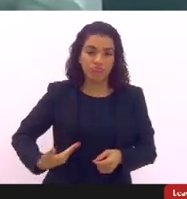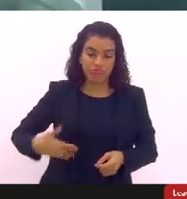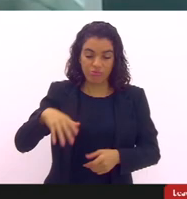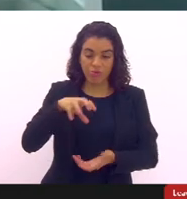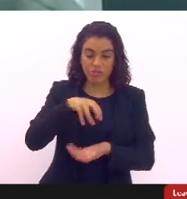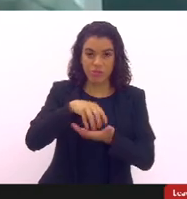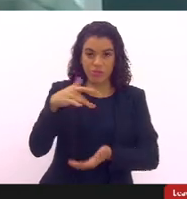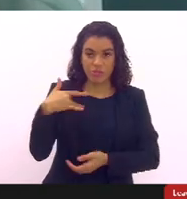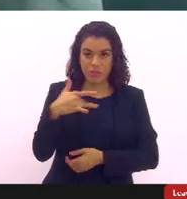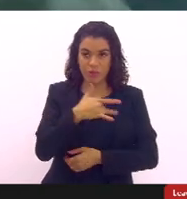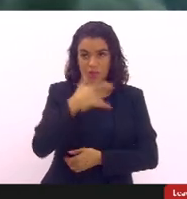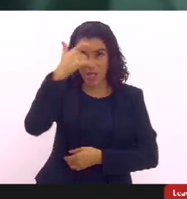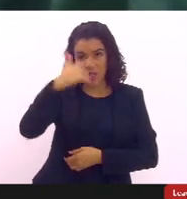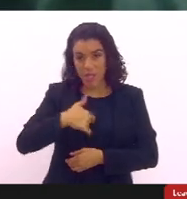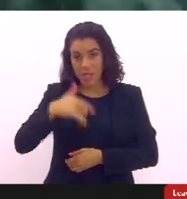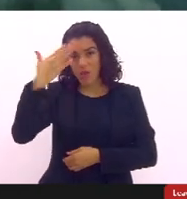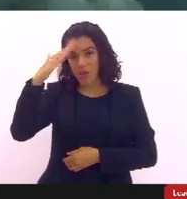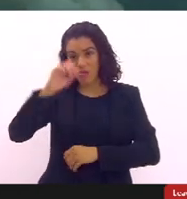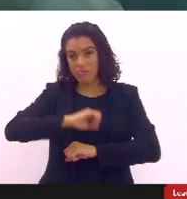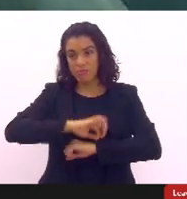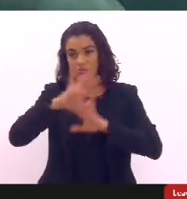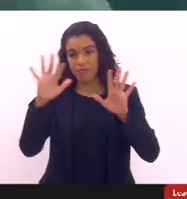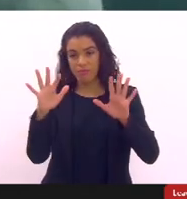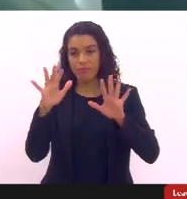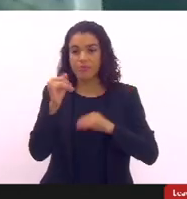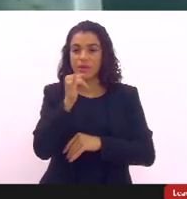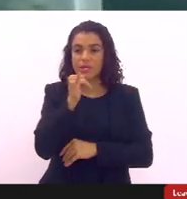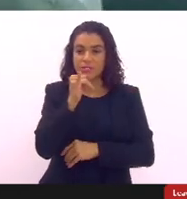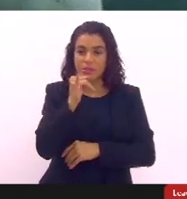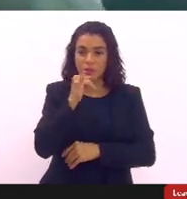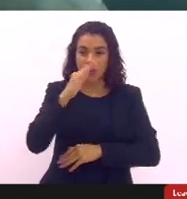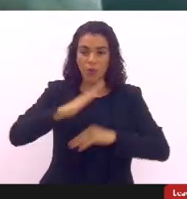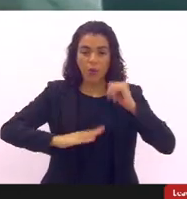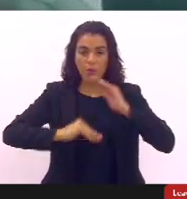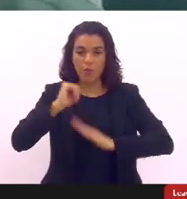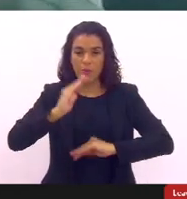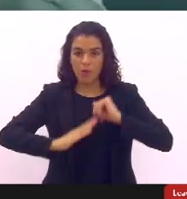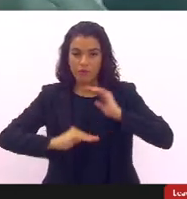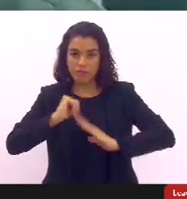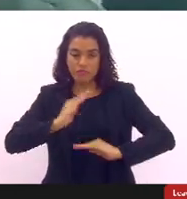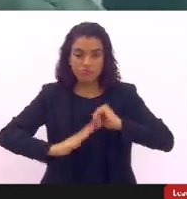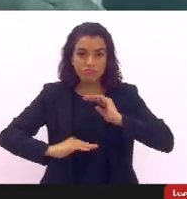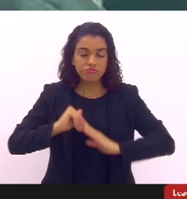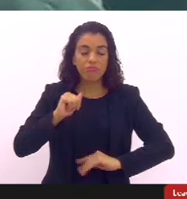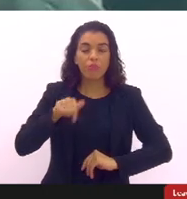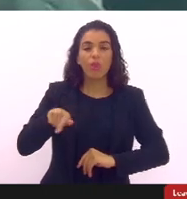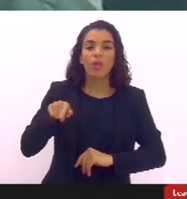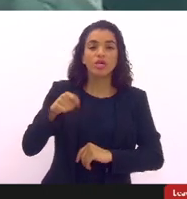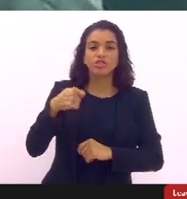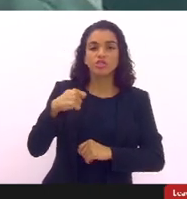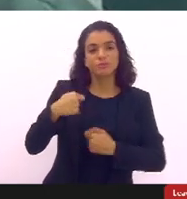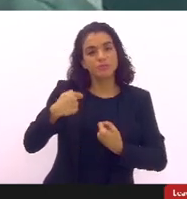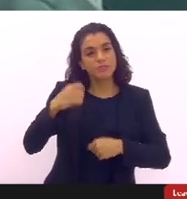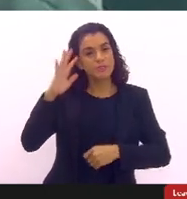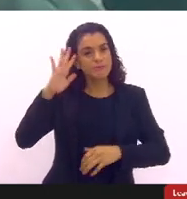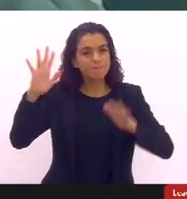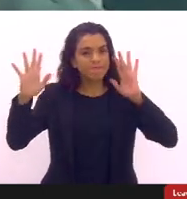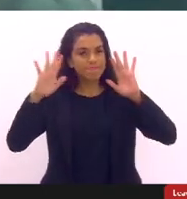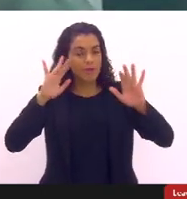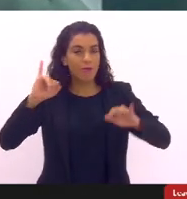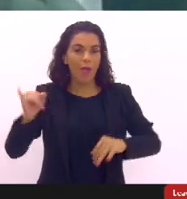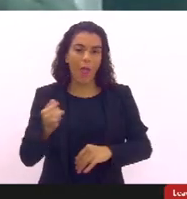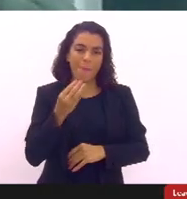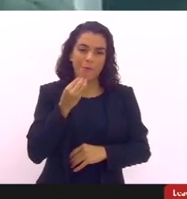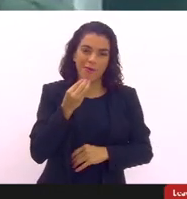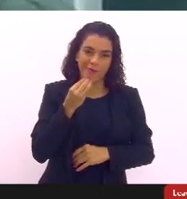saúde. Então, eu entendo, assim, como técnico, que a gente precisa pensar, aproveitar, por isso que a gente